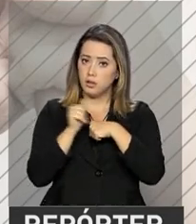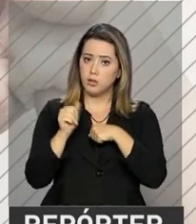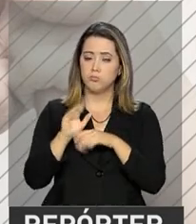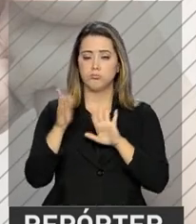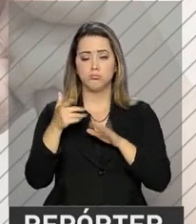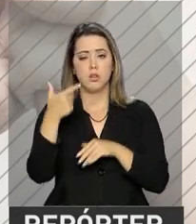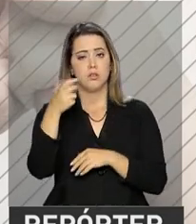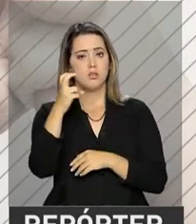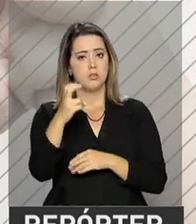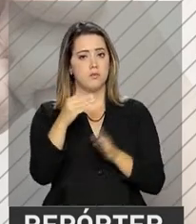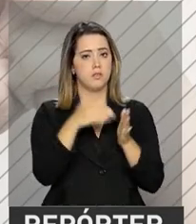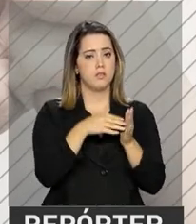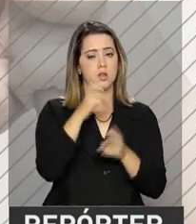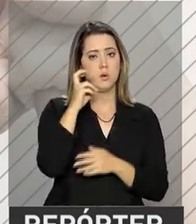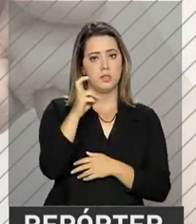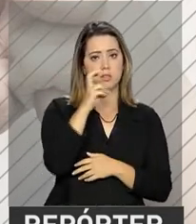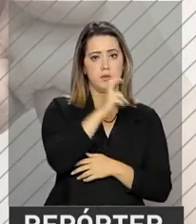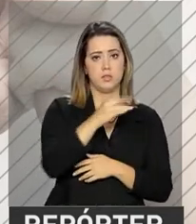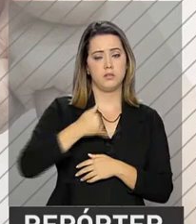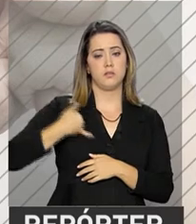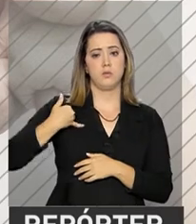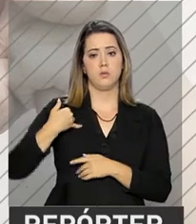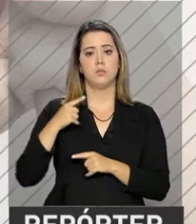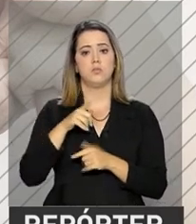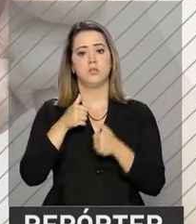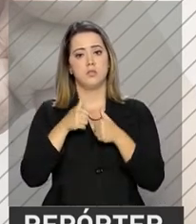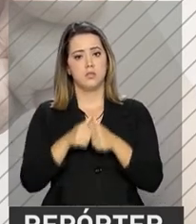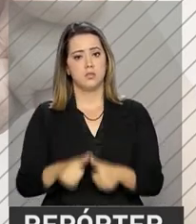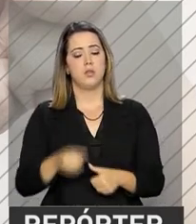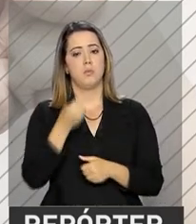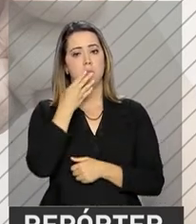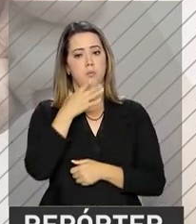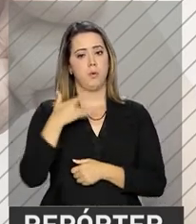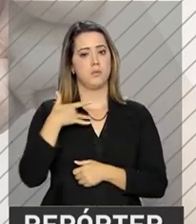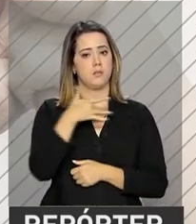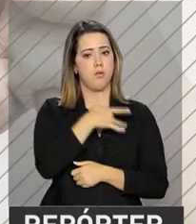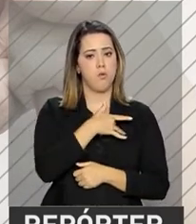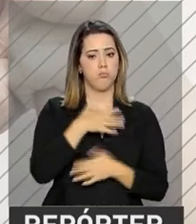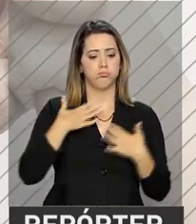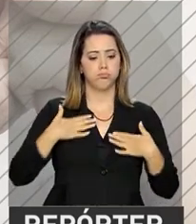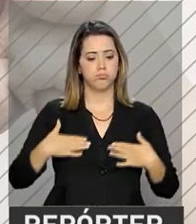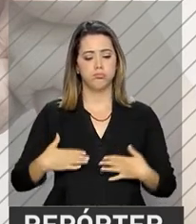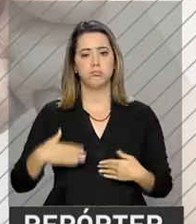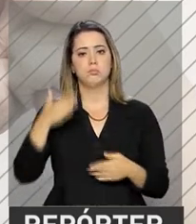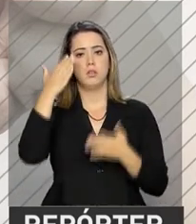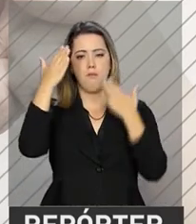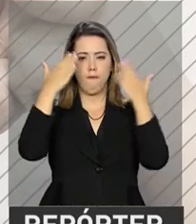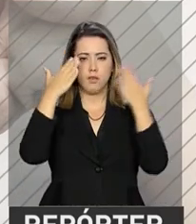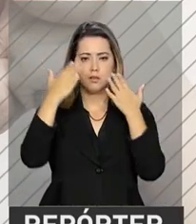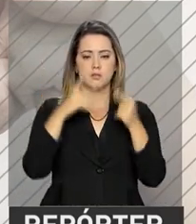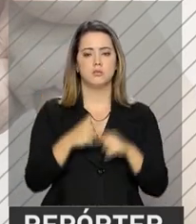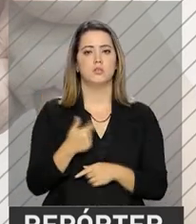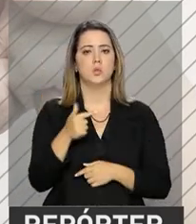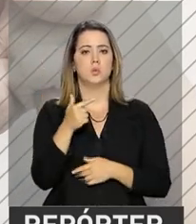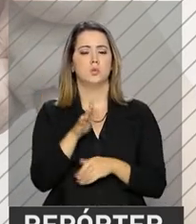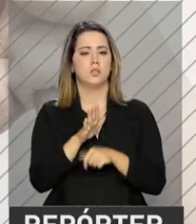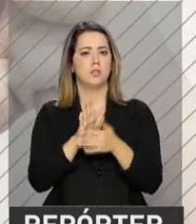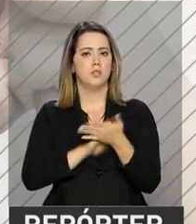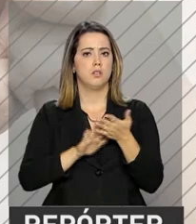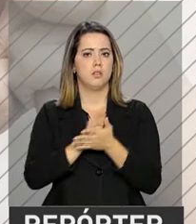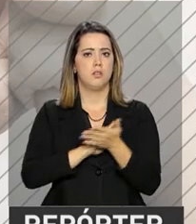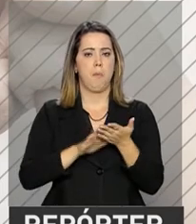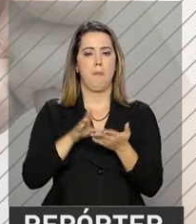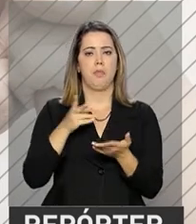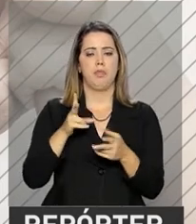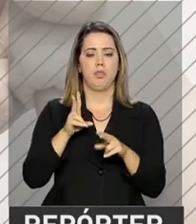entre 25 e 55 anos, estar em boas condições de saúde física e mental, não possuir